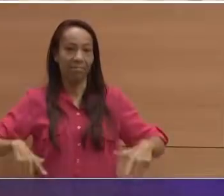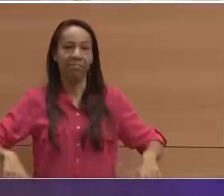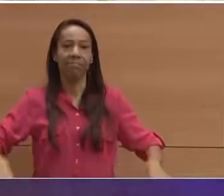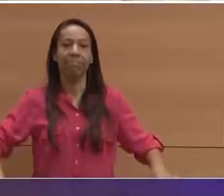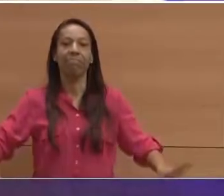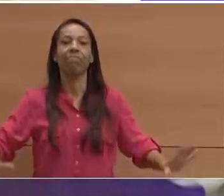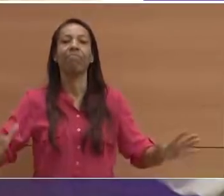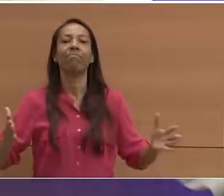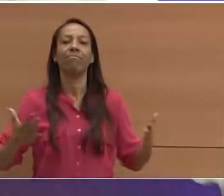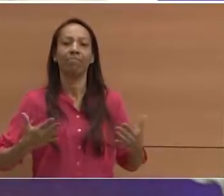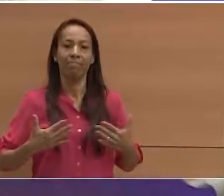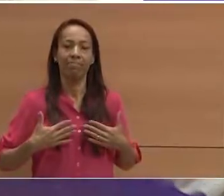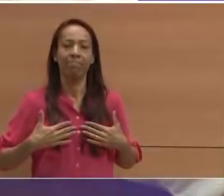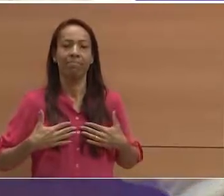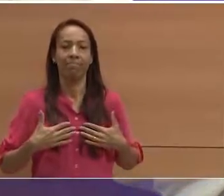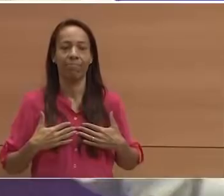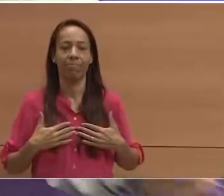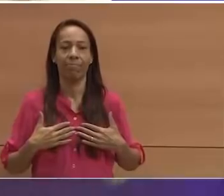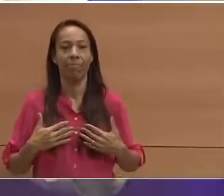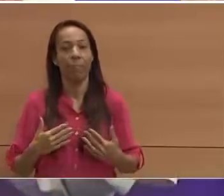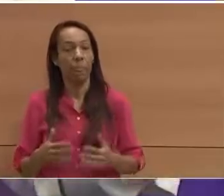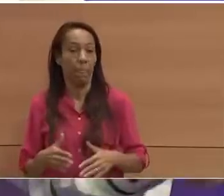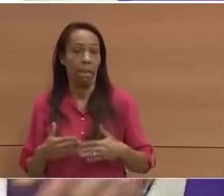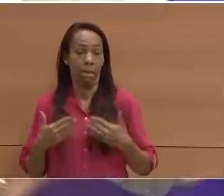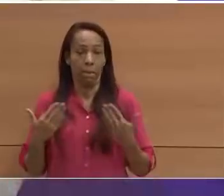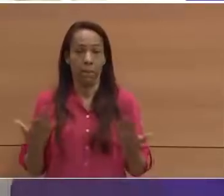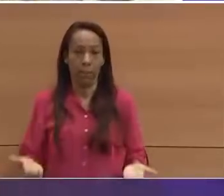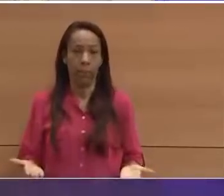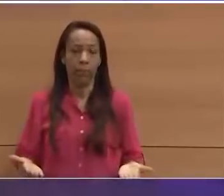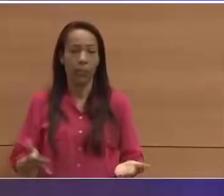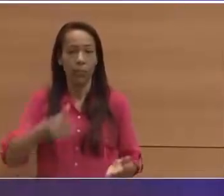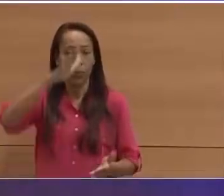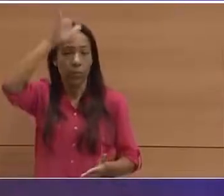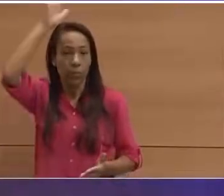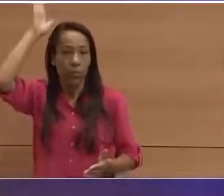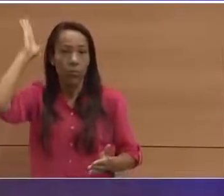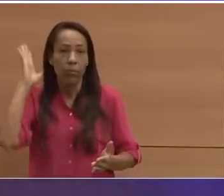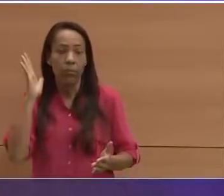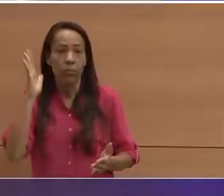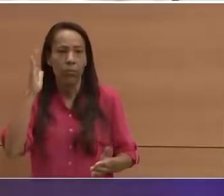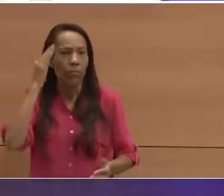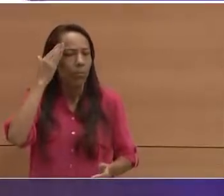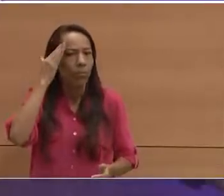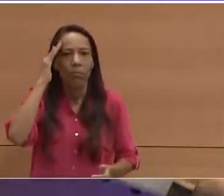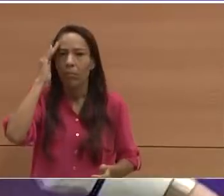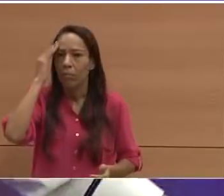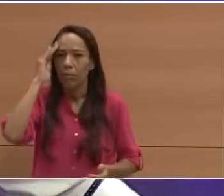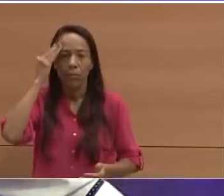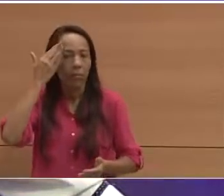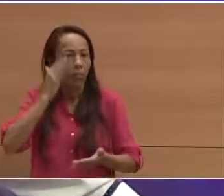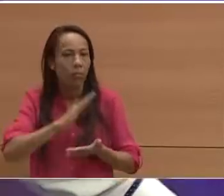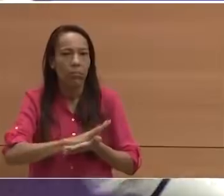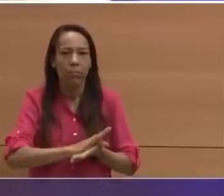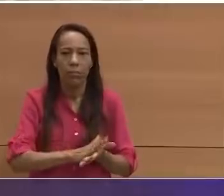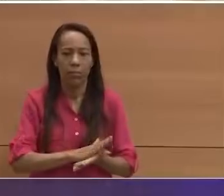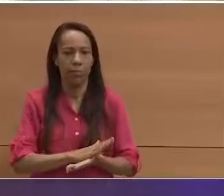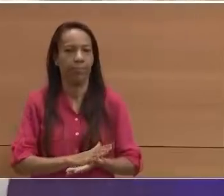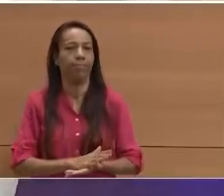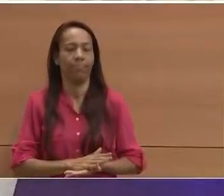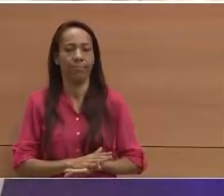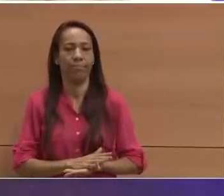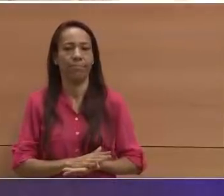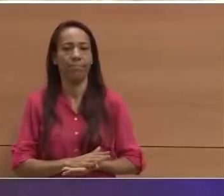o exilou na ilha, tá? E na ilha teve a revelação do Apocalipse. E